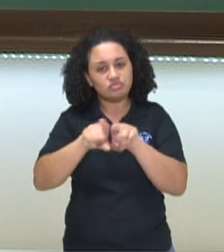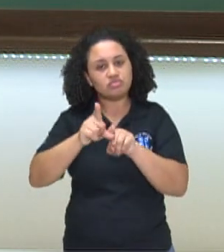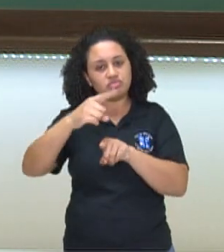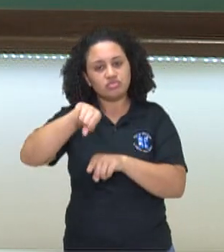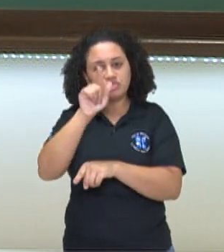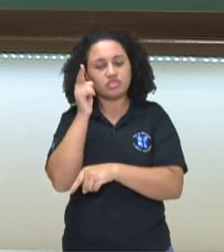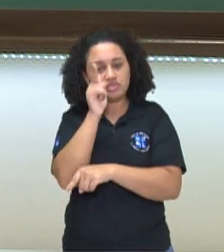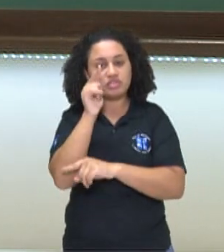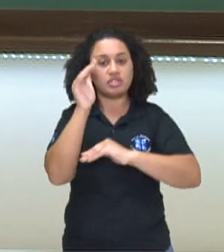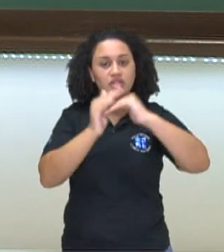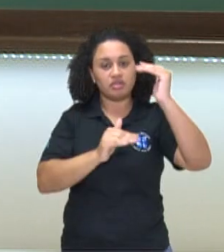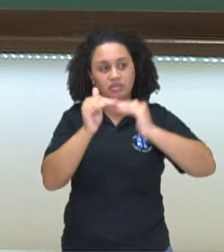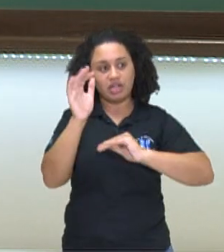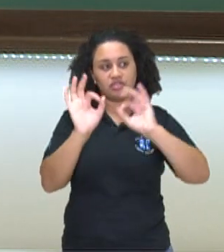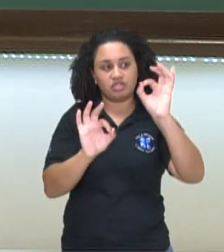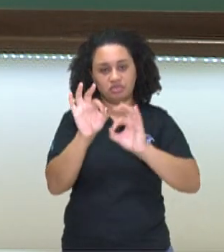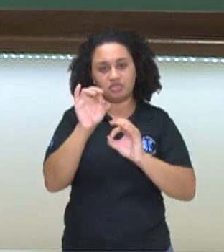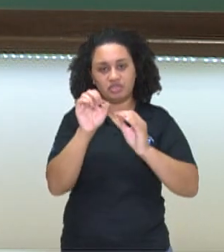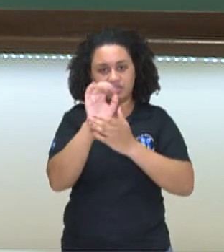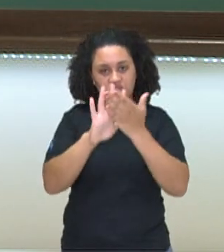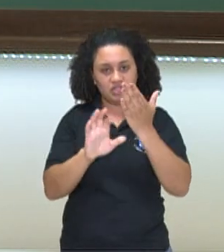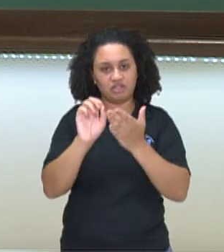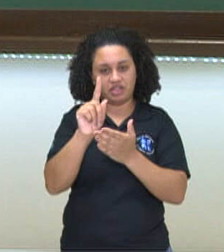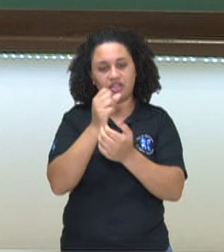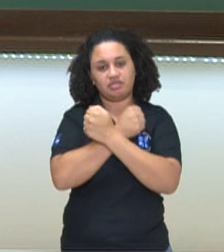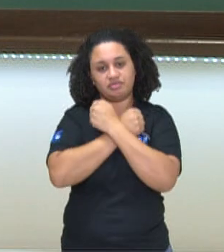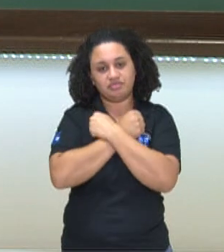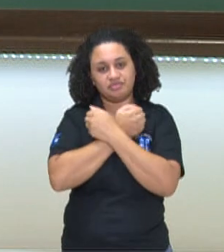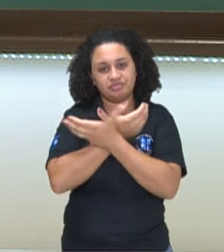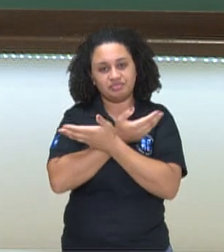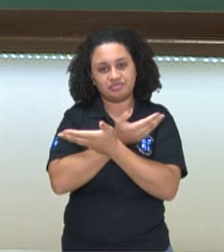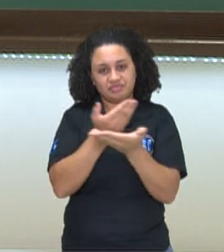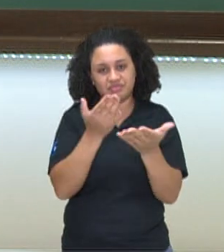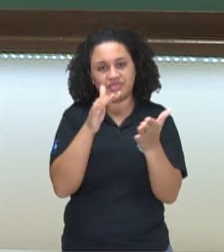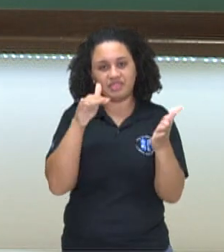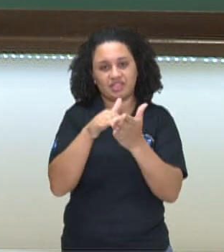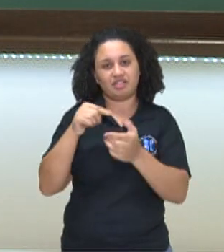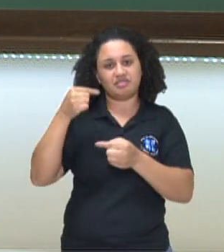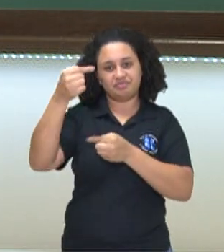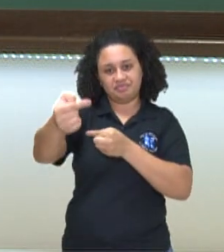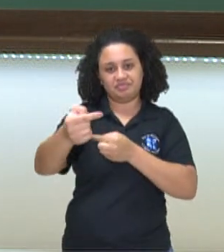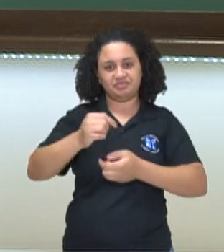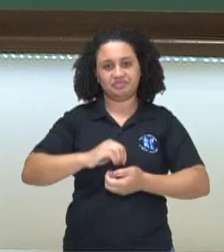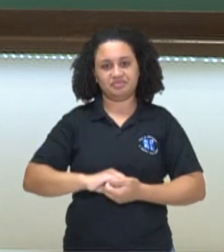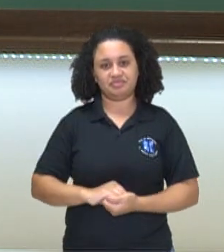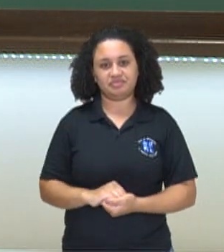na montagem dessa atividade, ok? Um abraço e até a próxima!